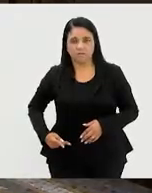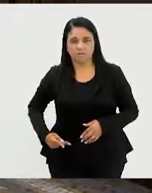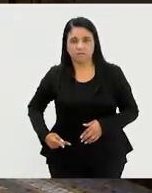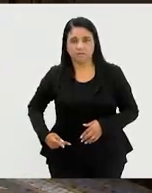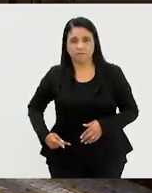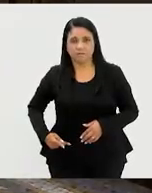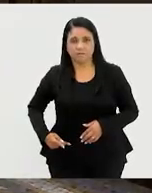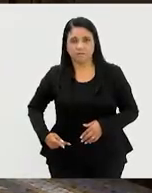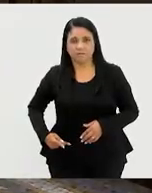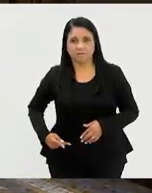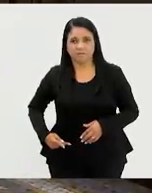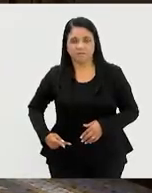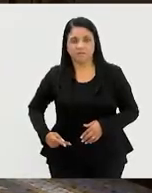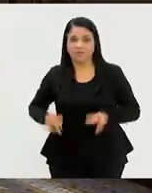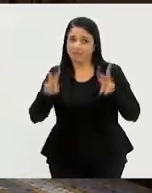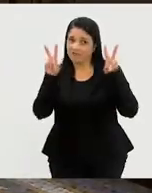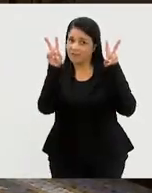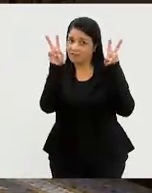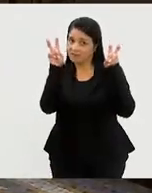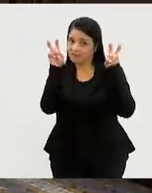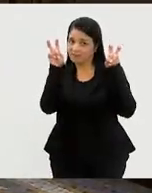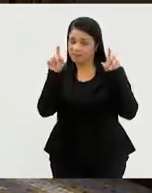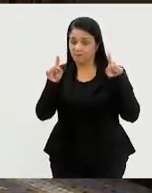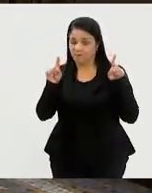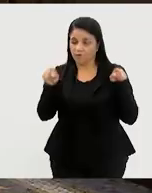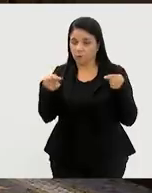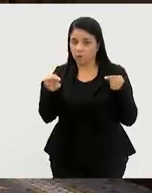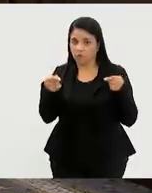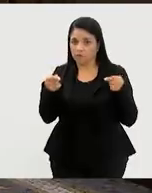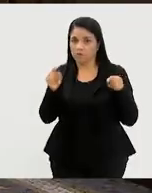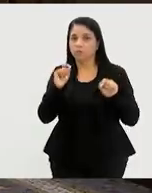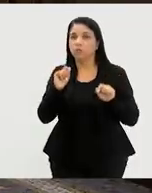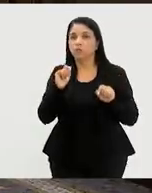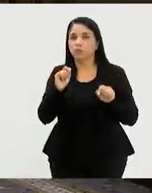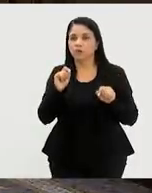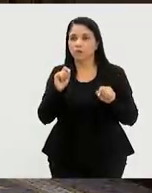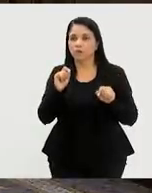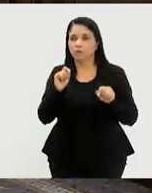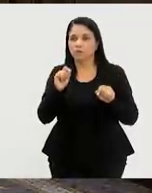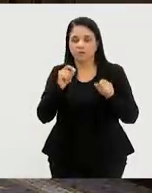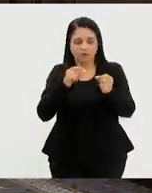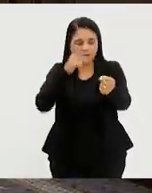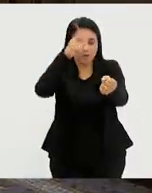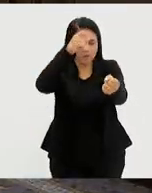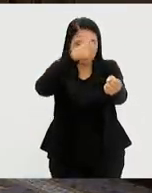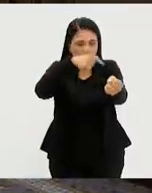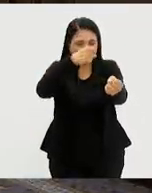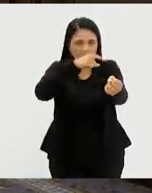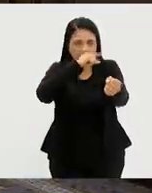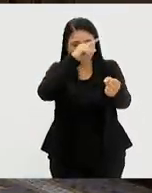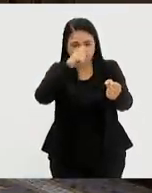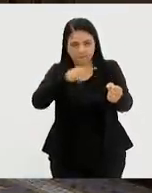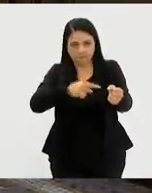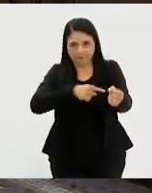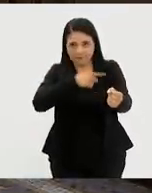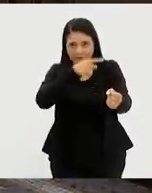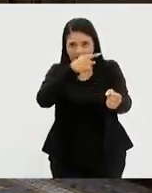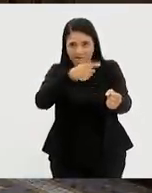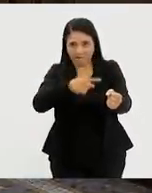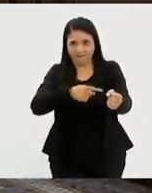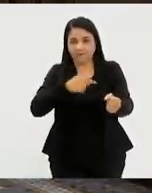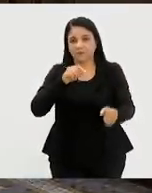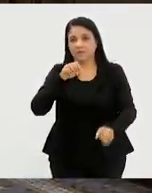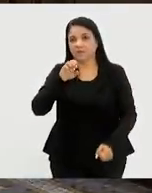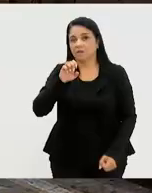entre entre entre vírgulas porque não é hemodiálise em trânsito hemodiálise